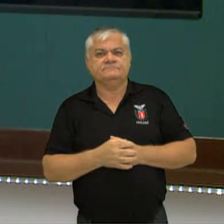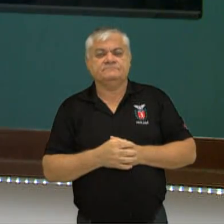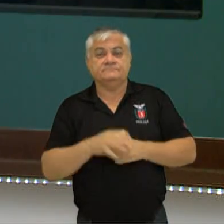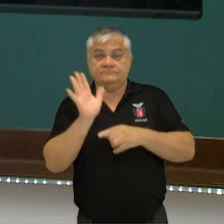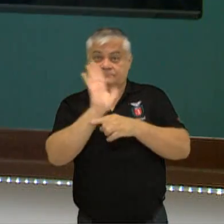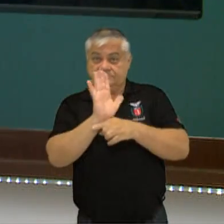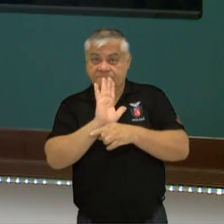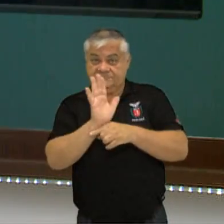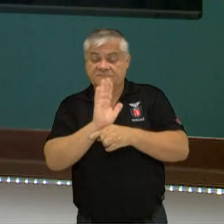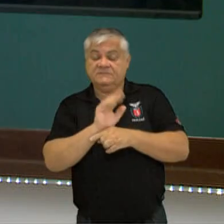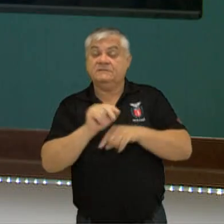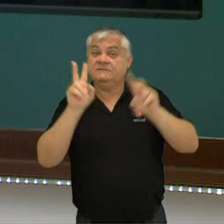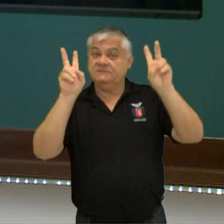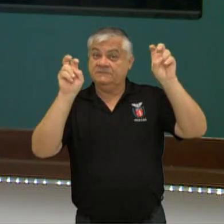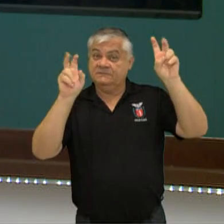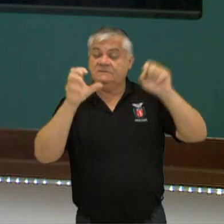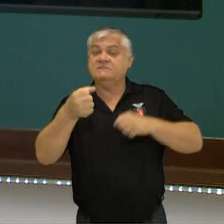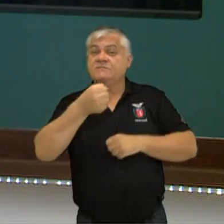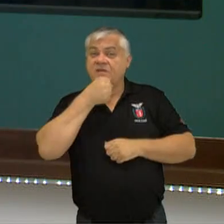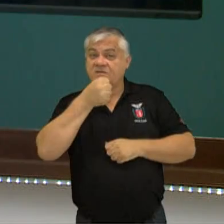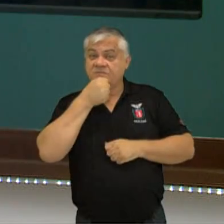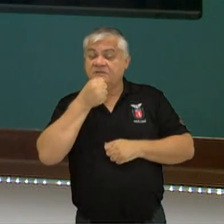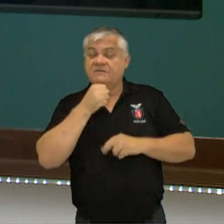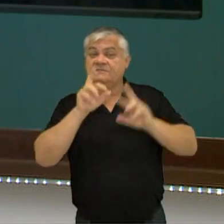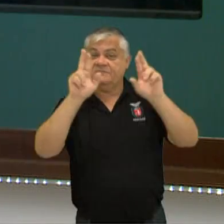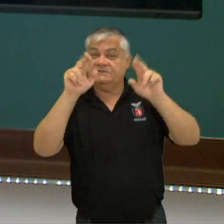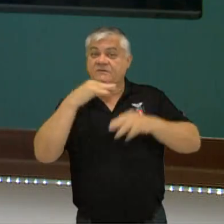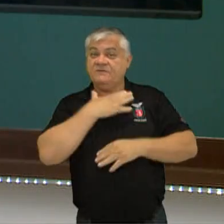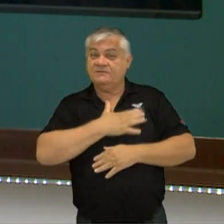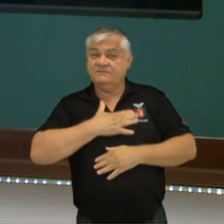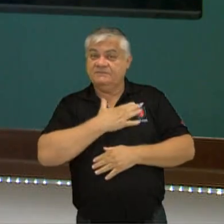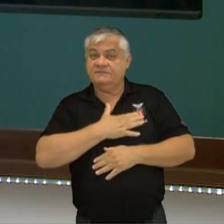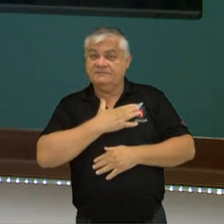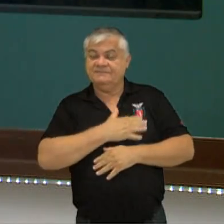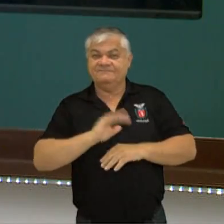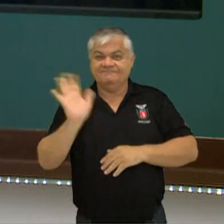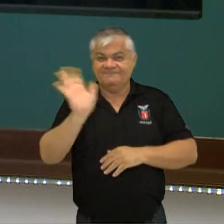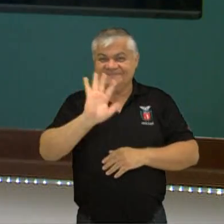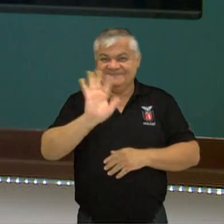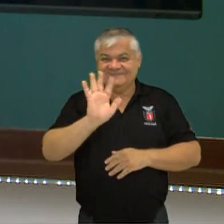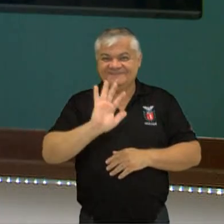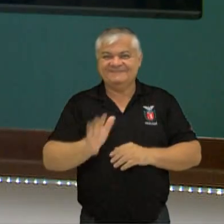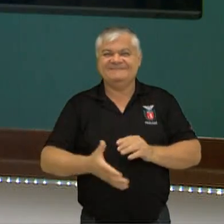Neste vídeo falamos sobre reportagem. Espero que vocês tenham gostado e até